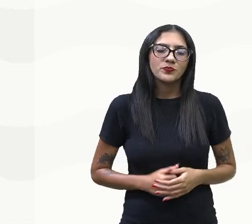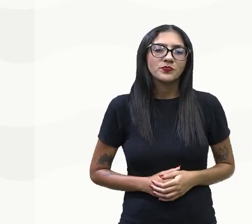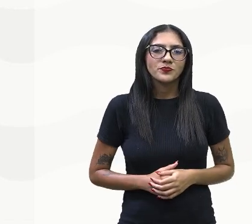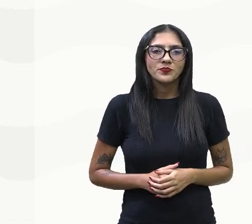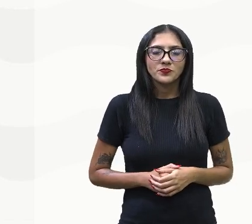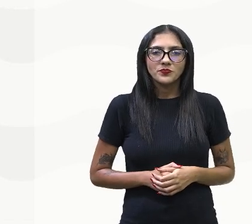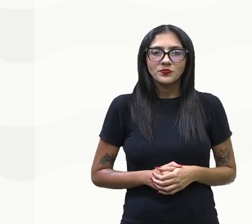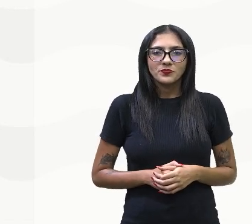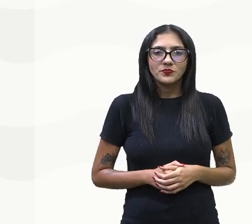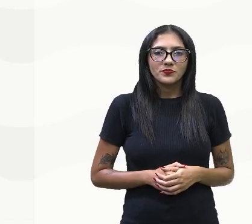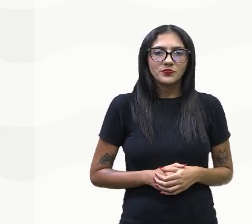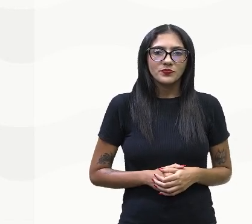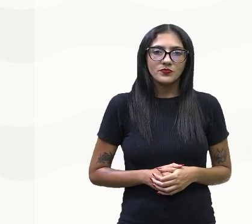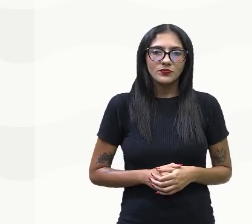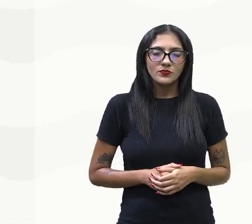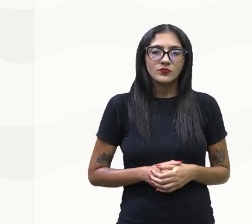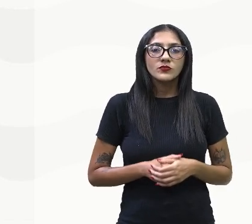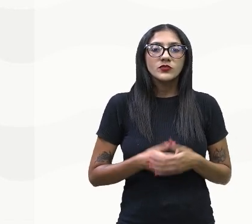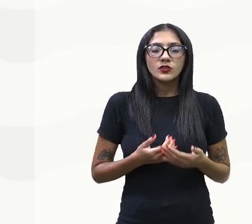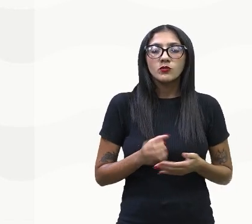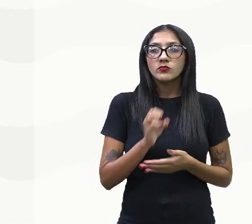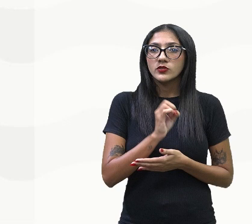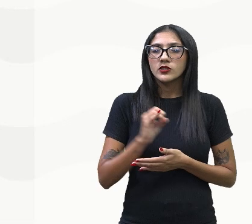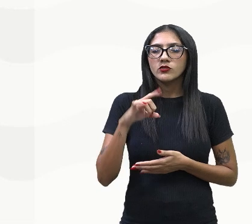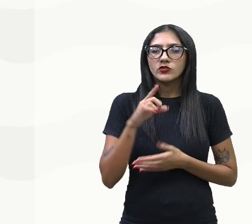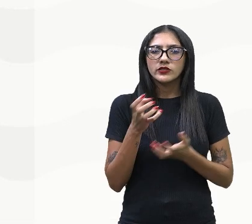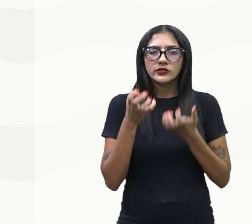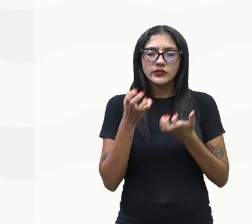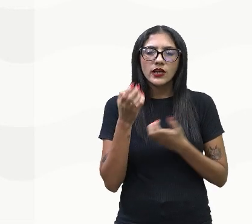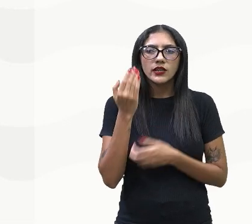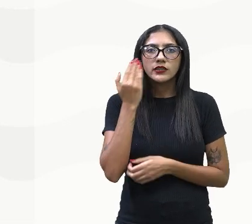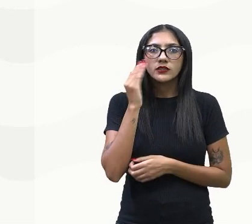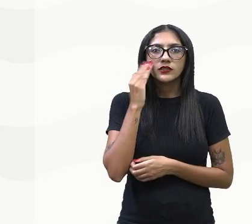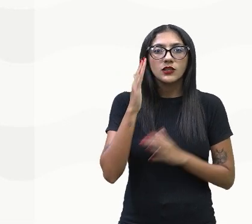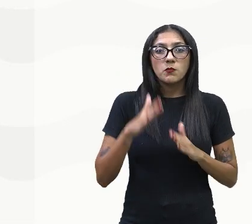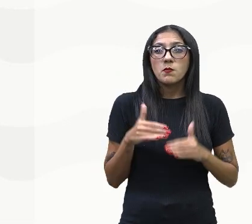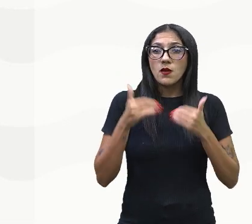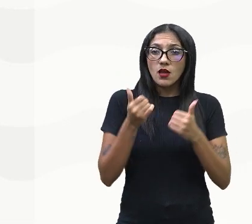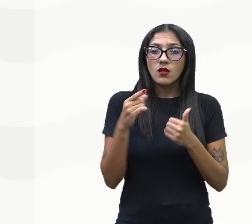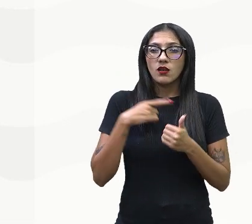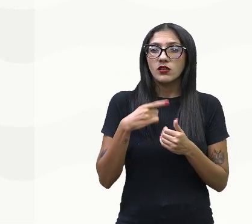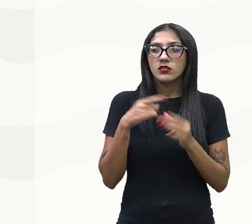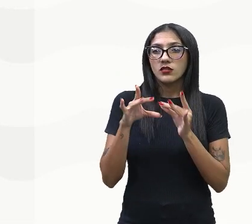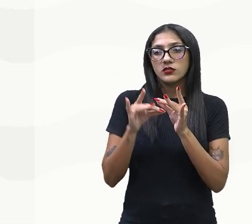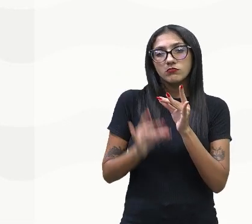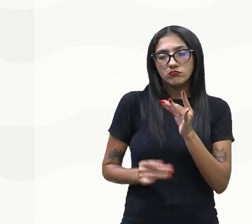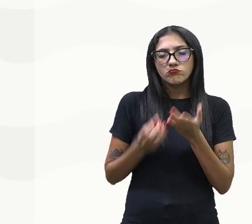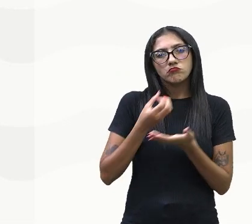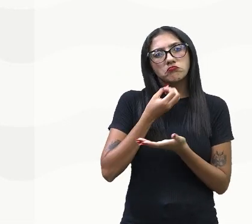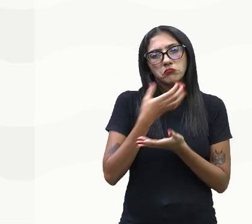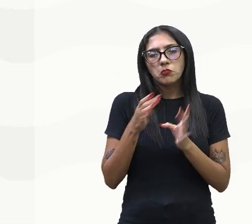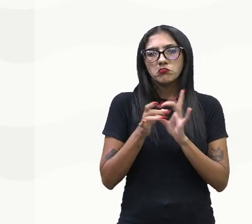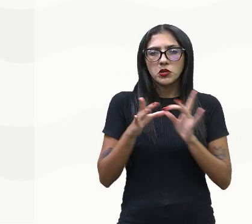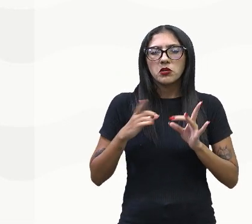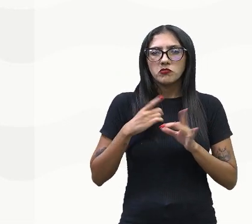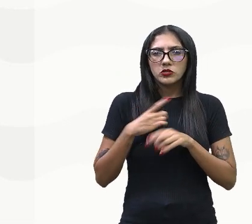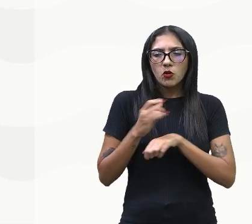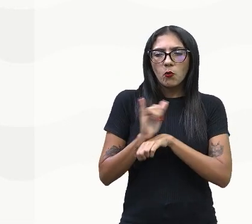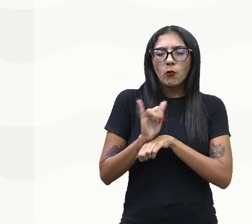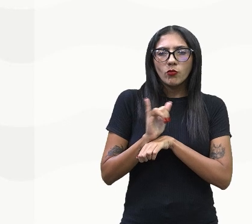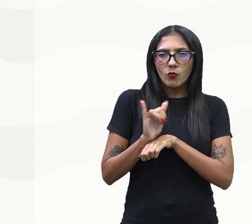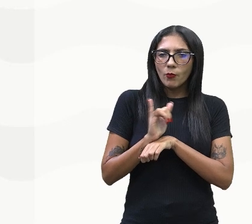vão, se quiserem ver vídeo, né, adentrar nesse conhecimento, fiquem à vontade. No YouTube tem bastante,